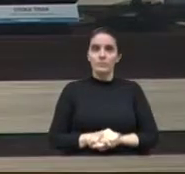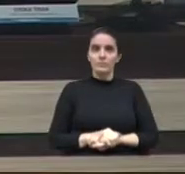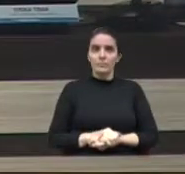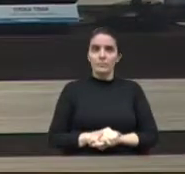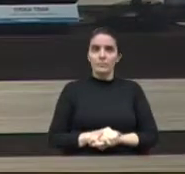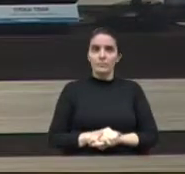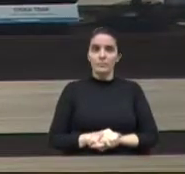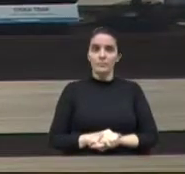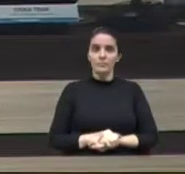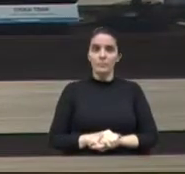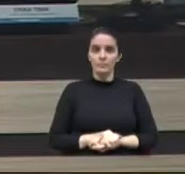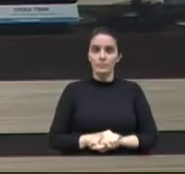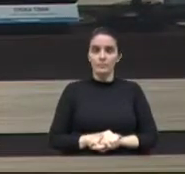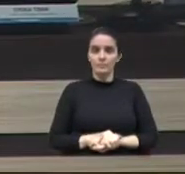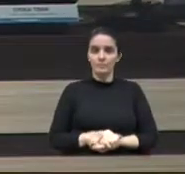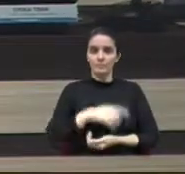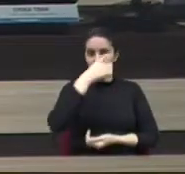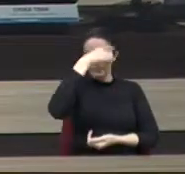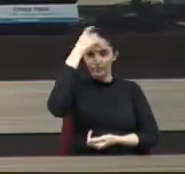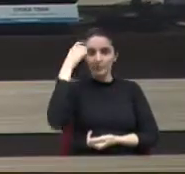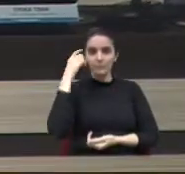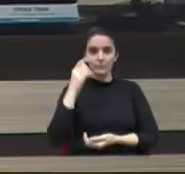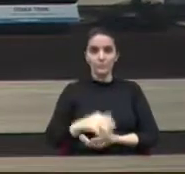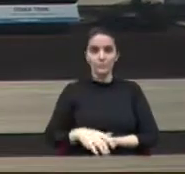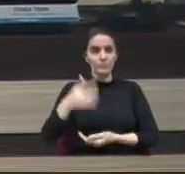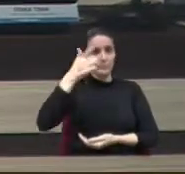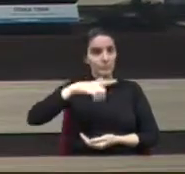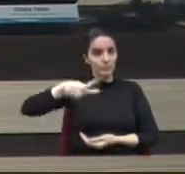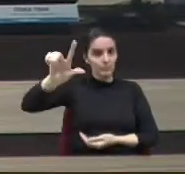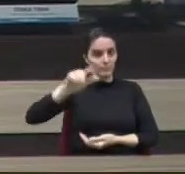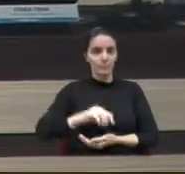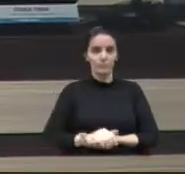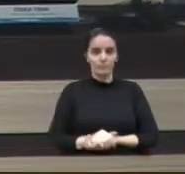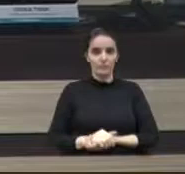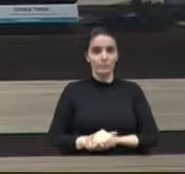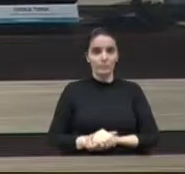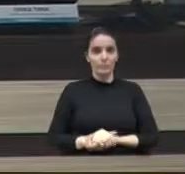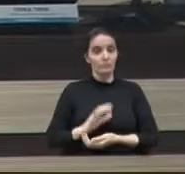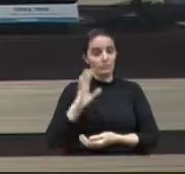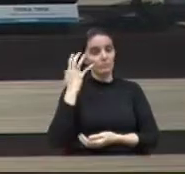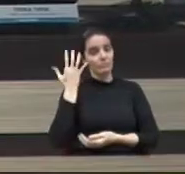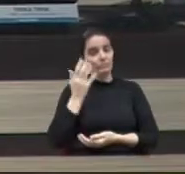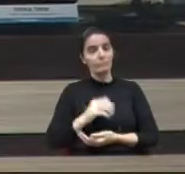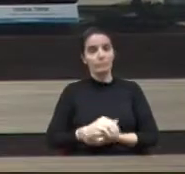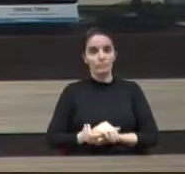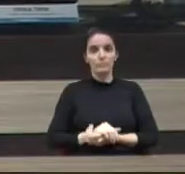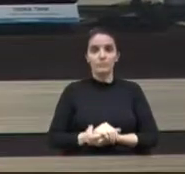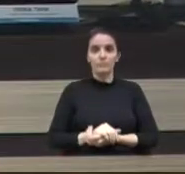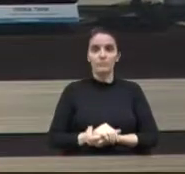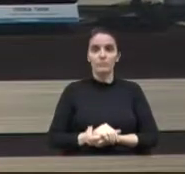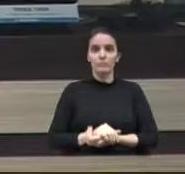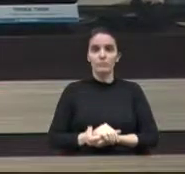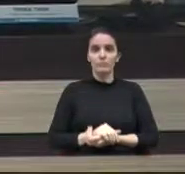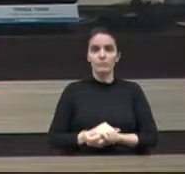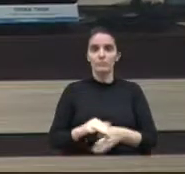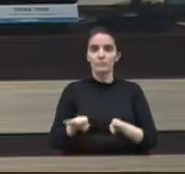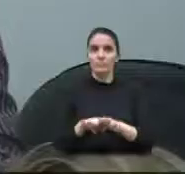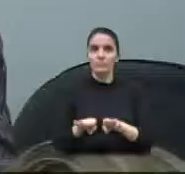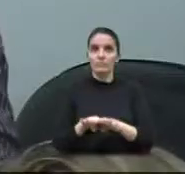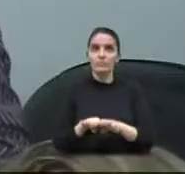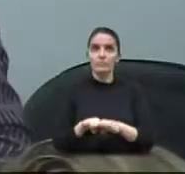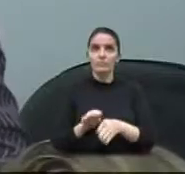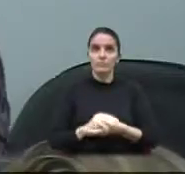ordem, vereador Marco Xavier. Presidente, em outras situações, nós abrimos exceções nessa casa recentemente, o senhor sabe